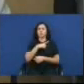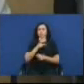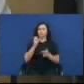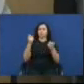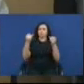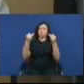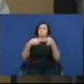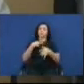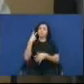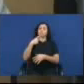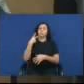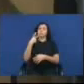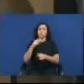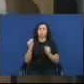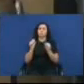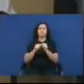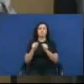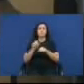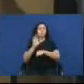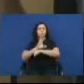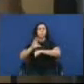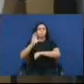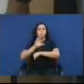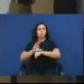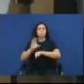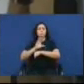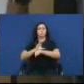com vereadores, para criar cursos.